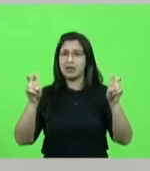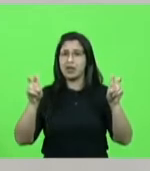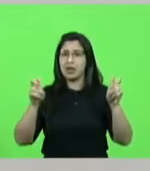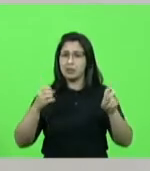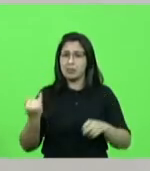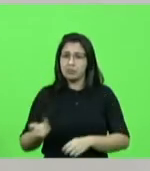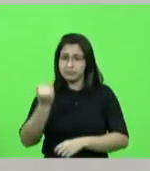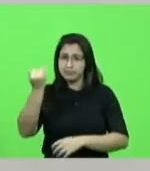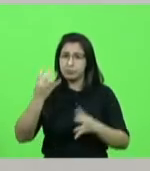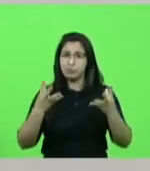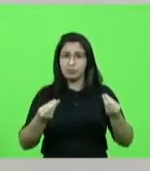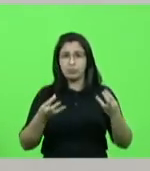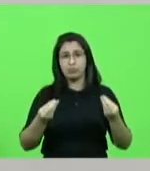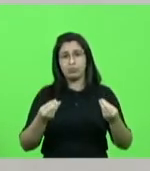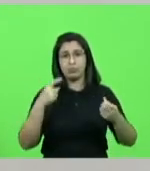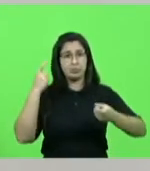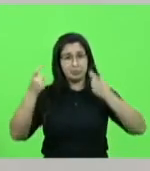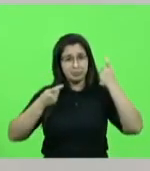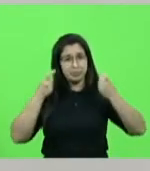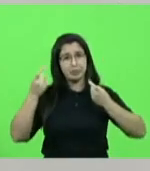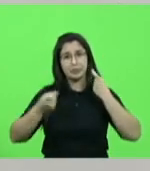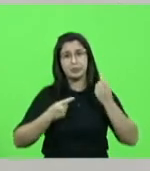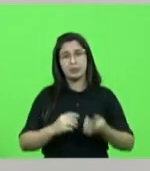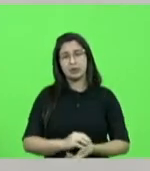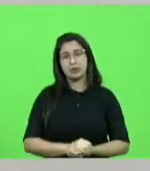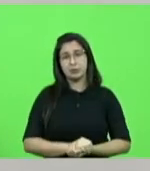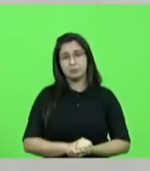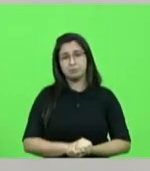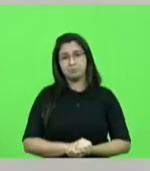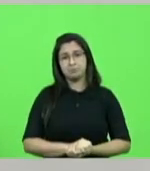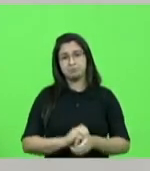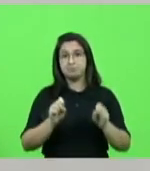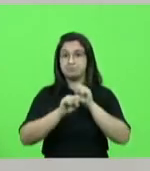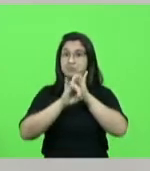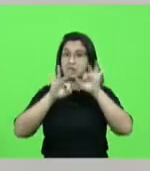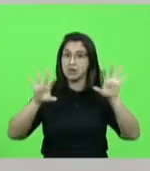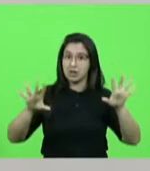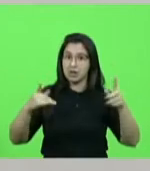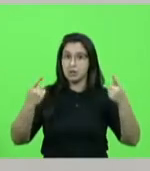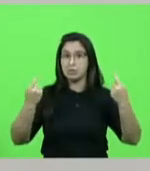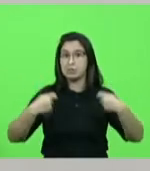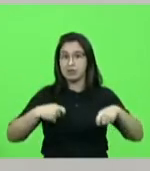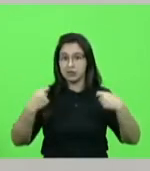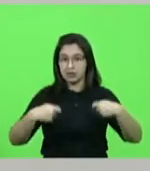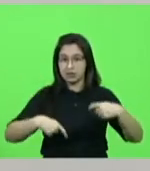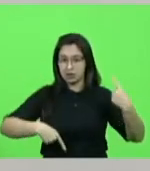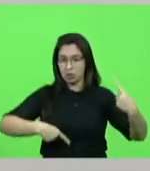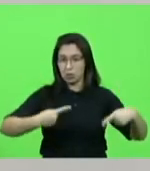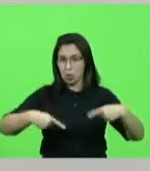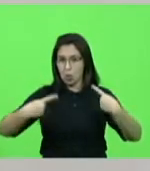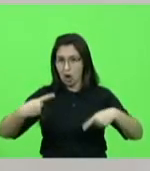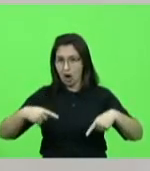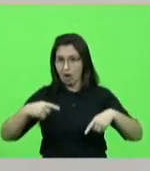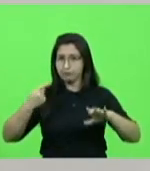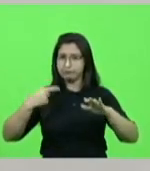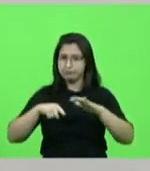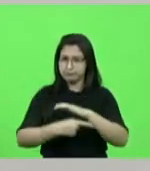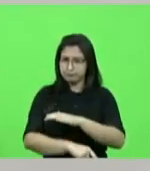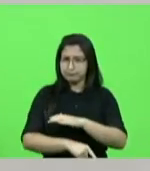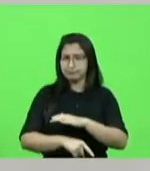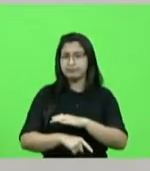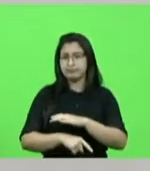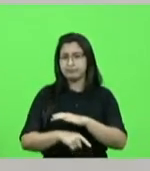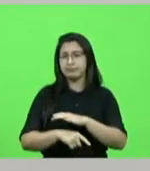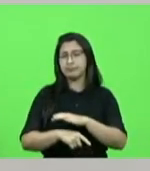relevante e preocupante e certamente que merece um debate profundo, antes de tomar uma decisão.